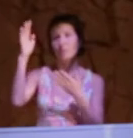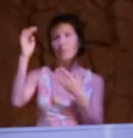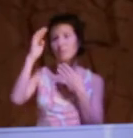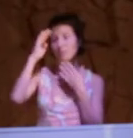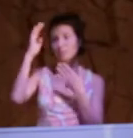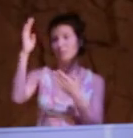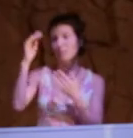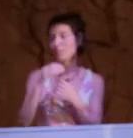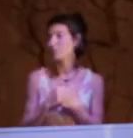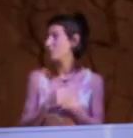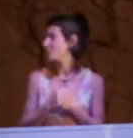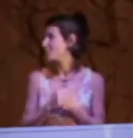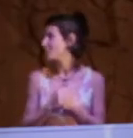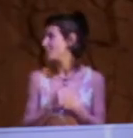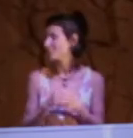pequenininha. Salve.